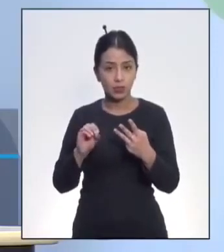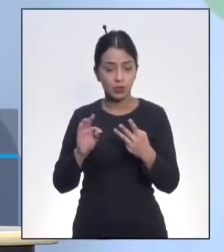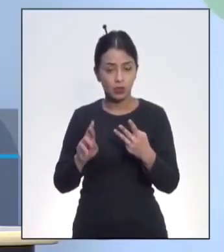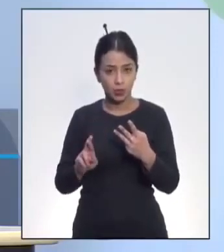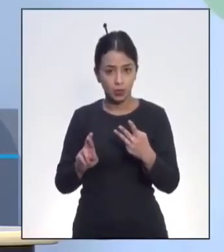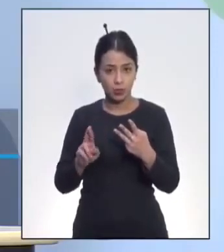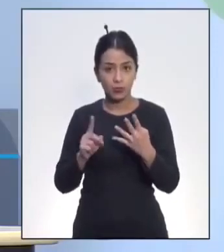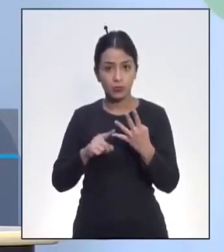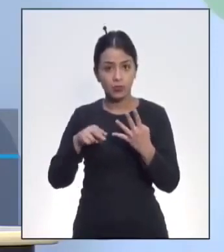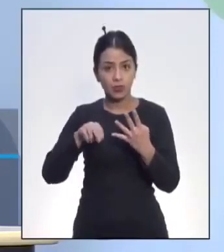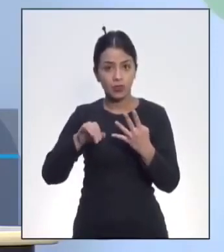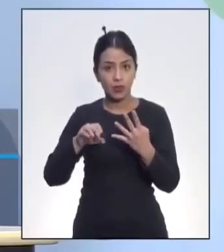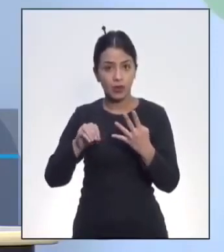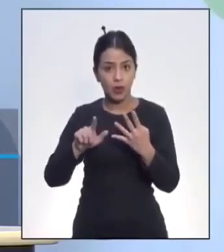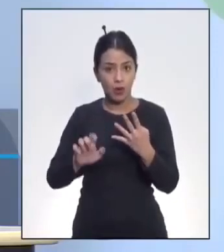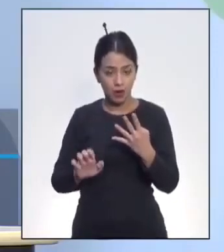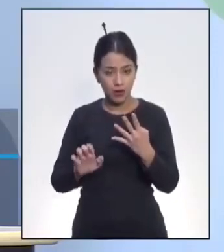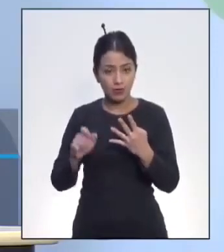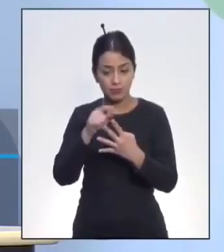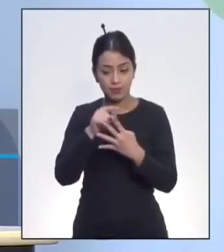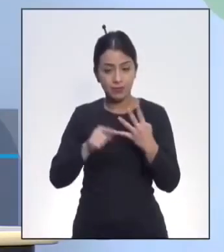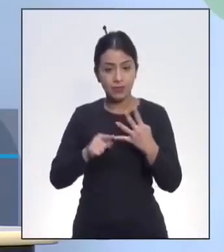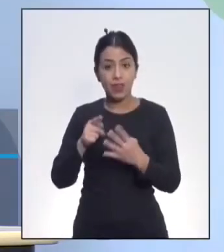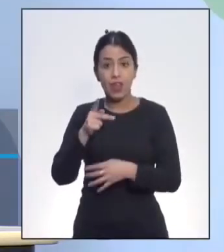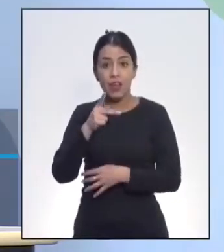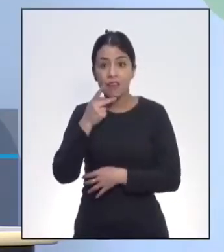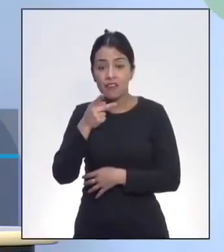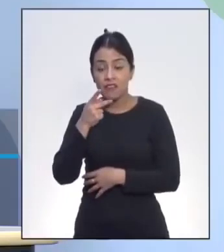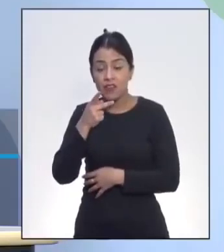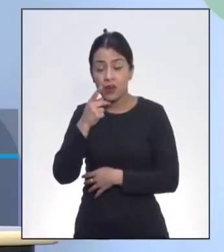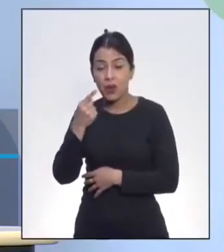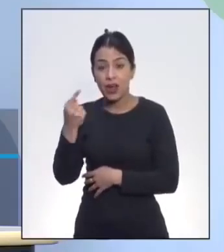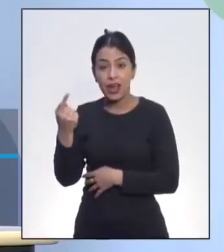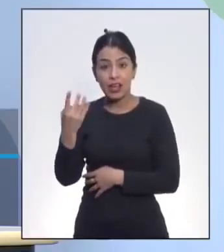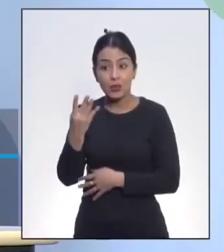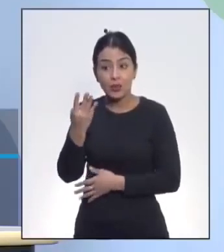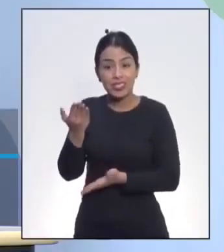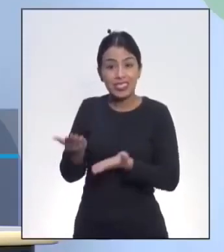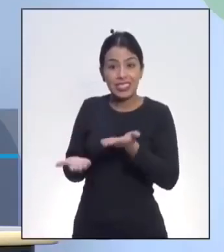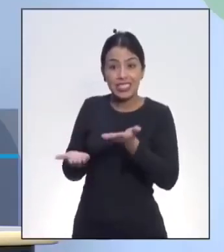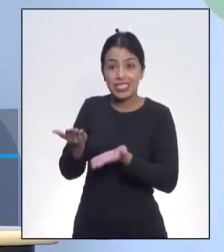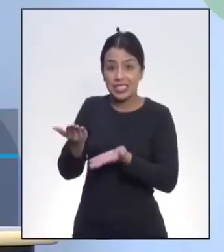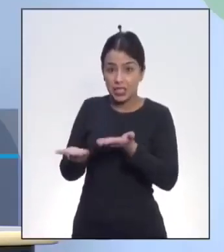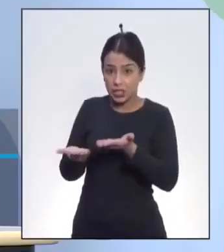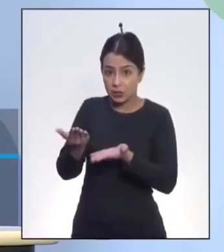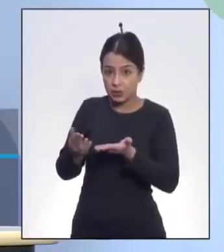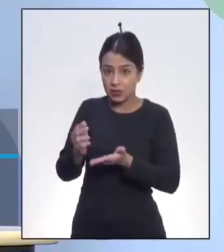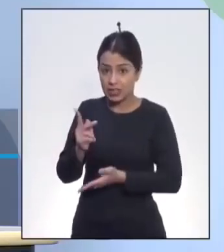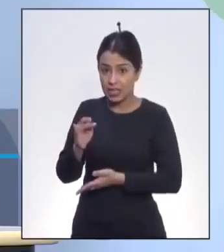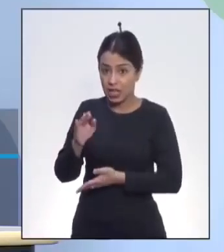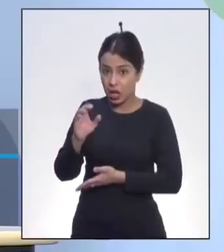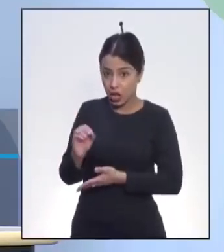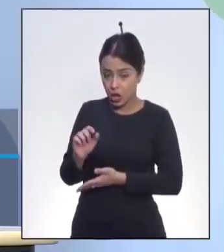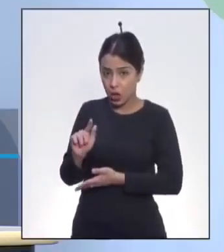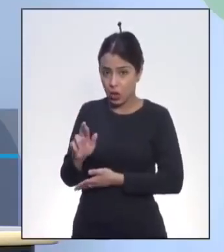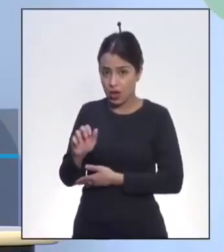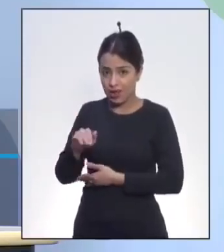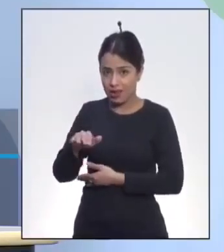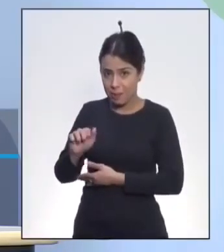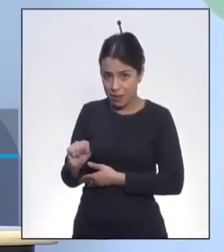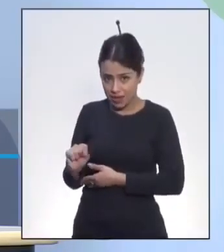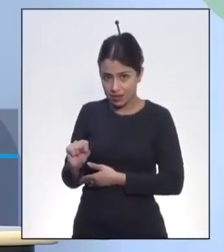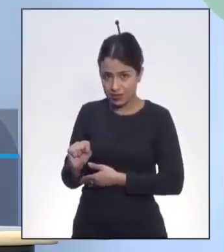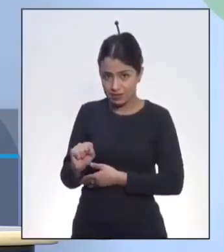a Nicole, disseram que são 14 quilogramas. Certo. Já